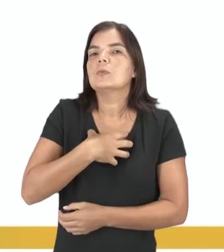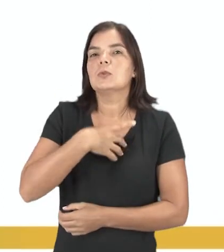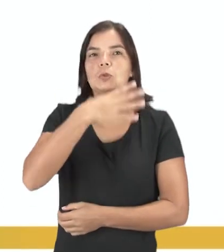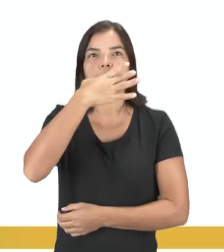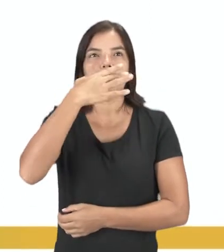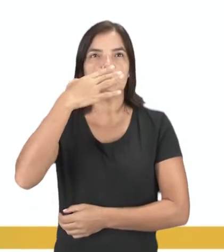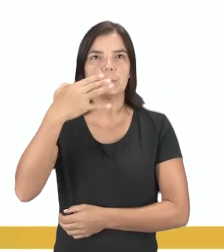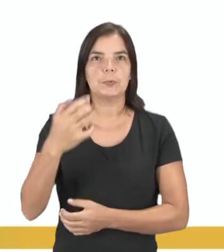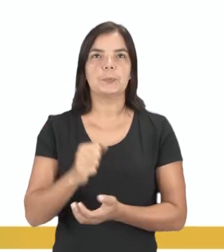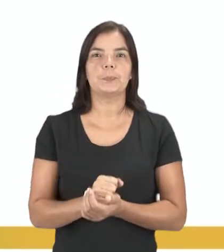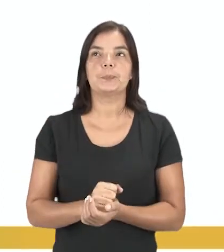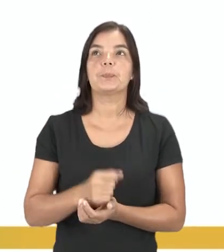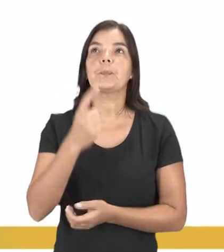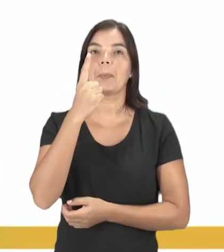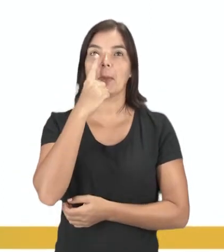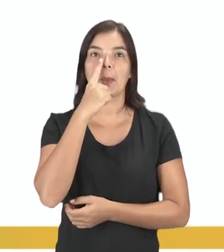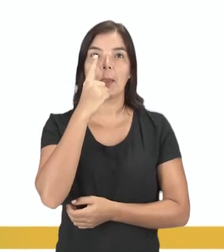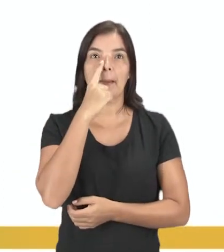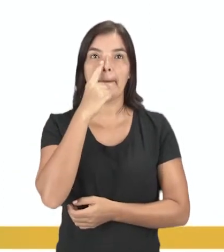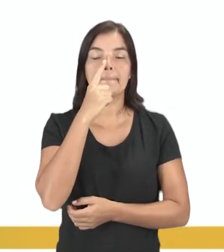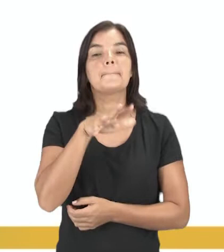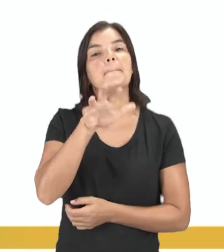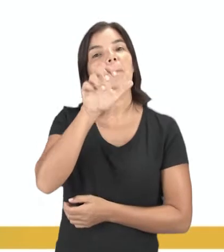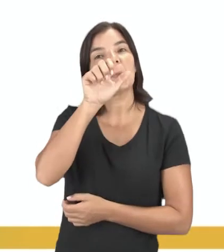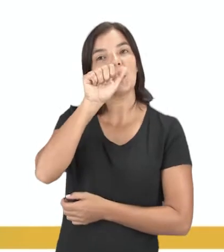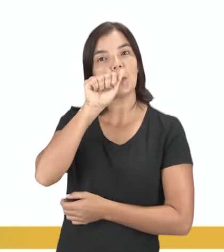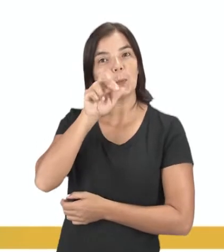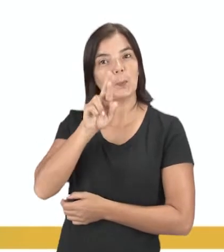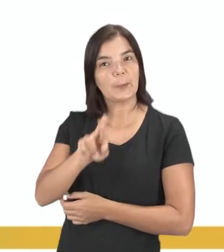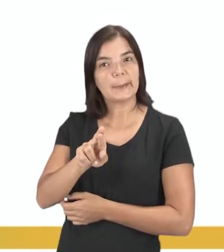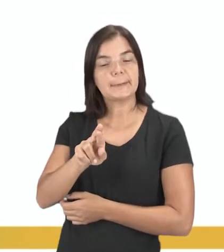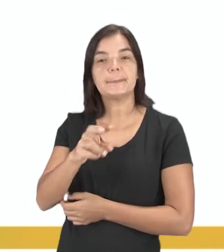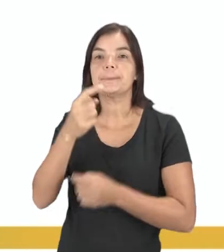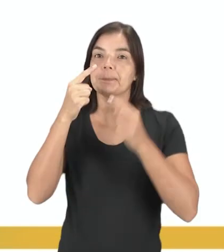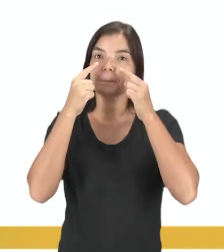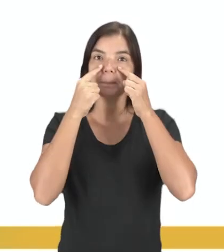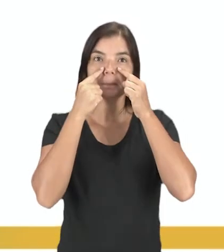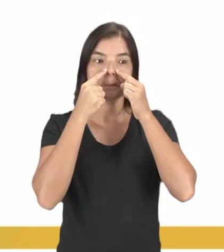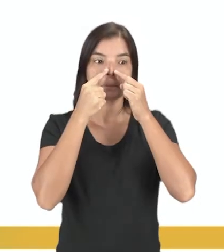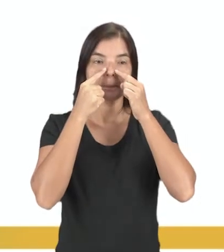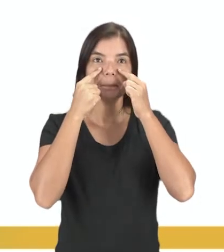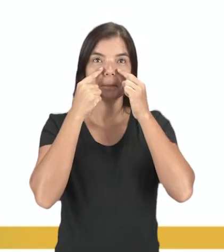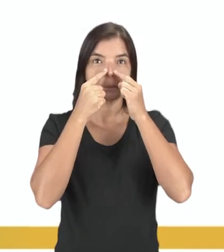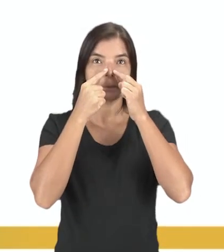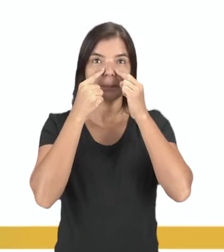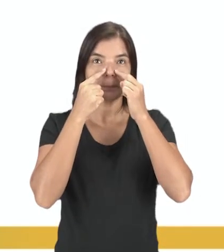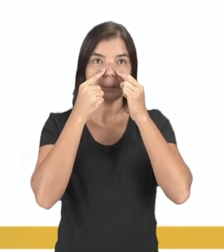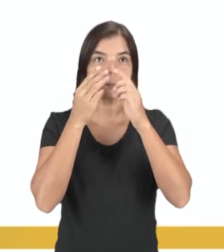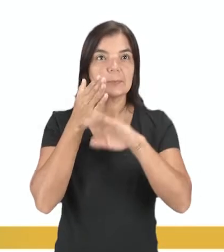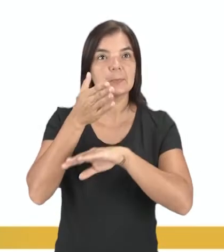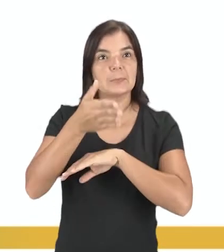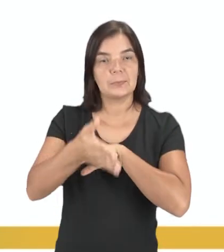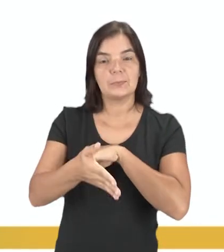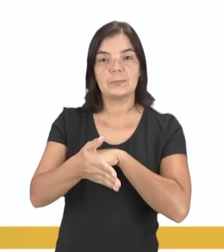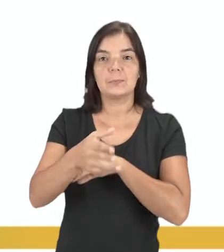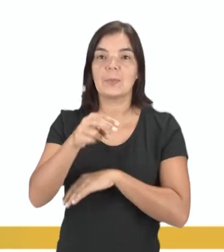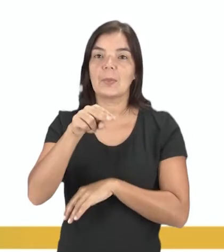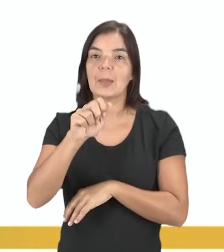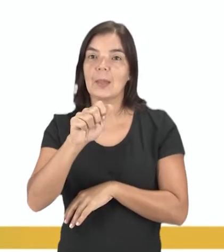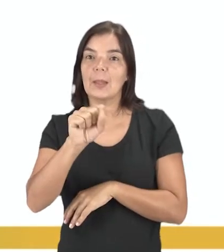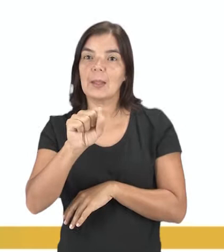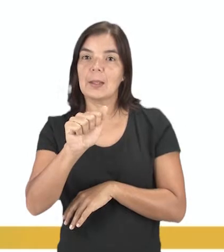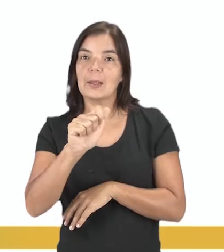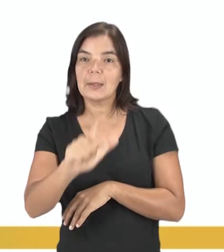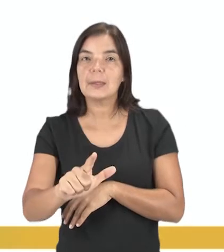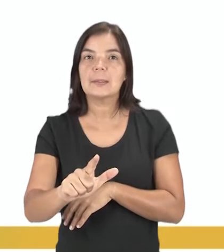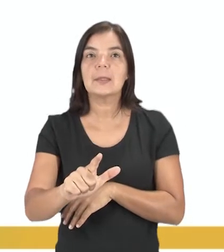cheiros? Em nosso nariz, o ar entra pelas fossas nasais e vai em direção à cavidade